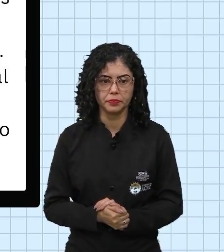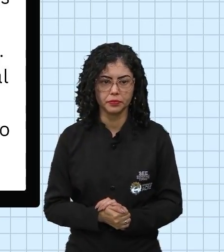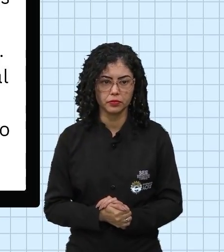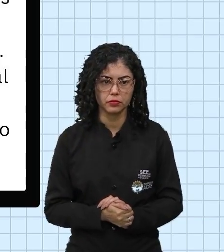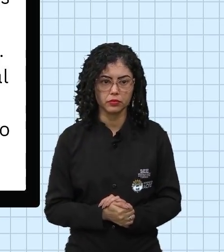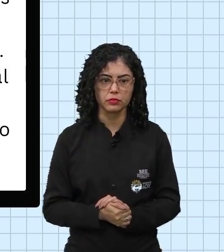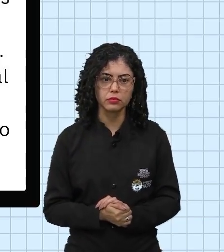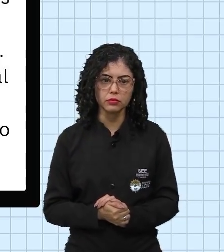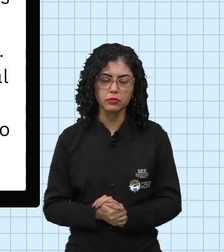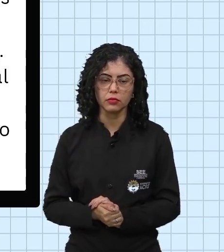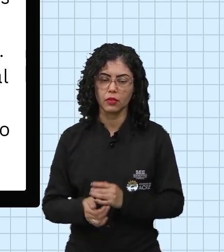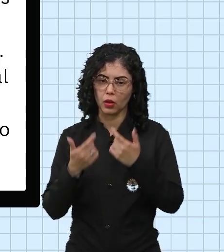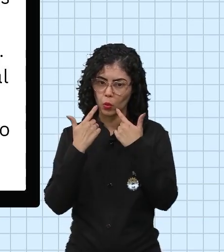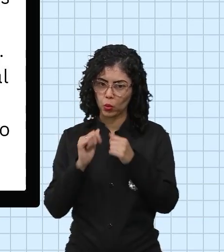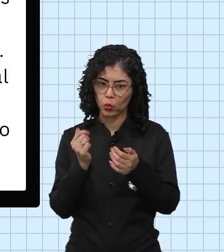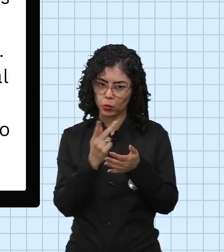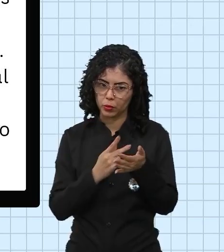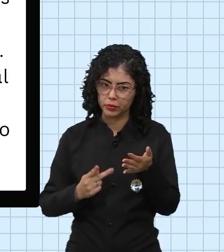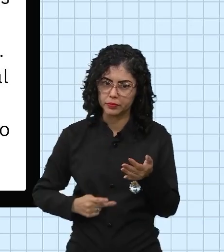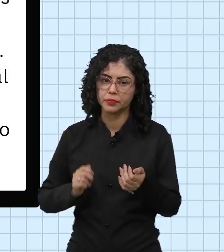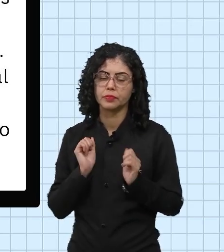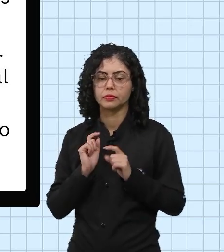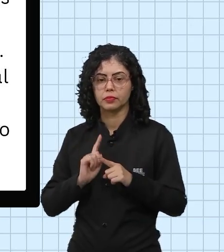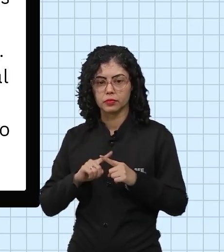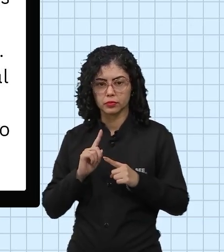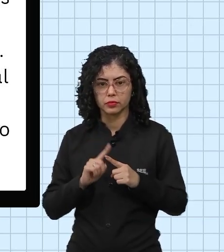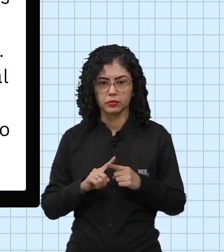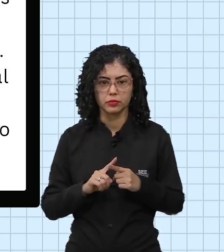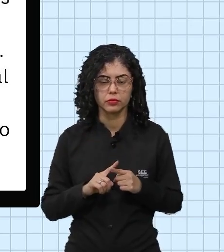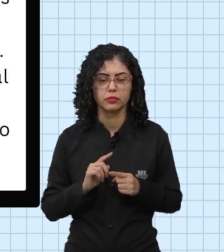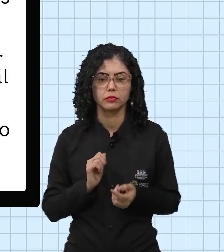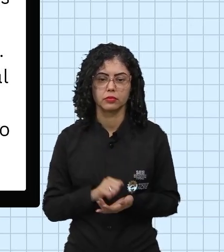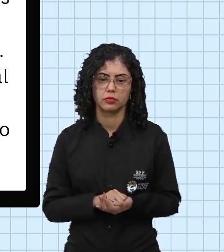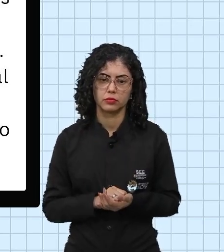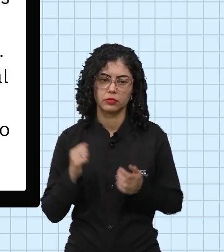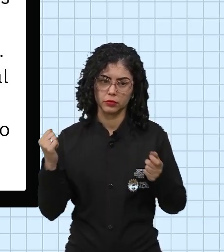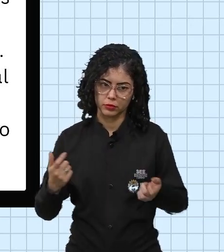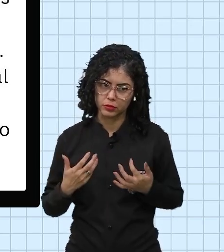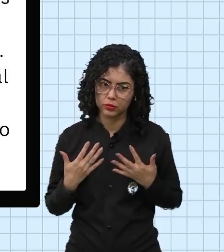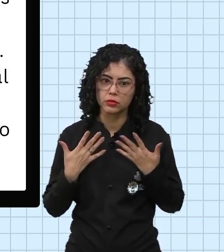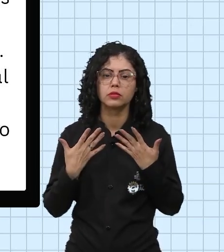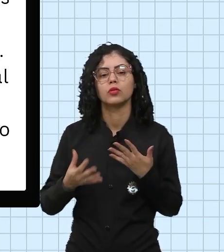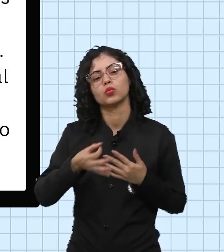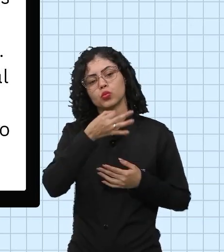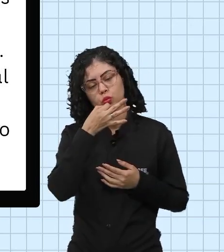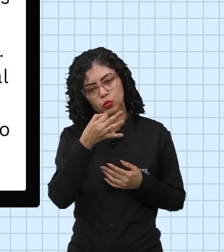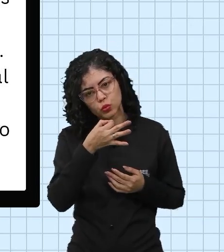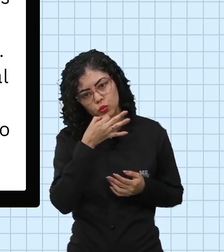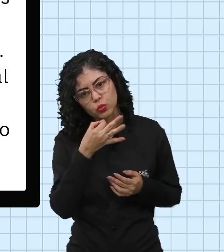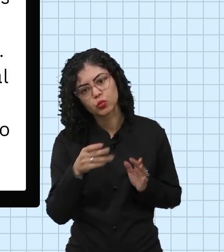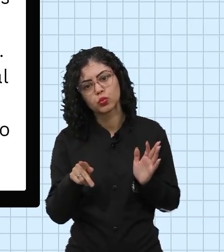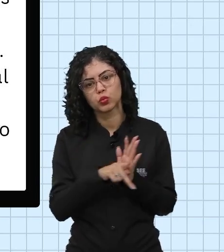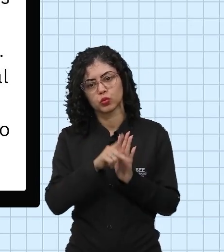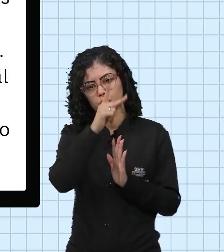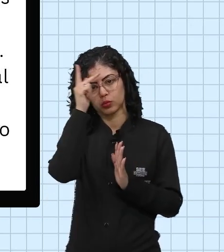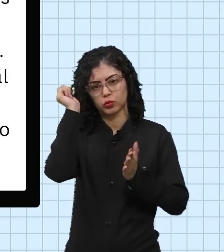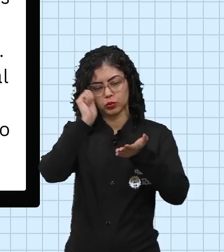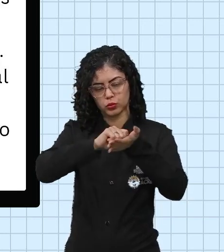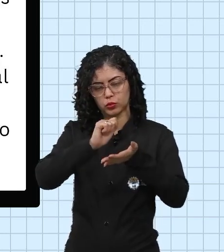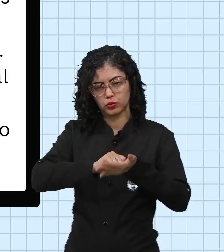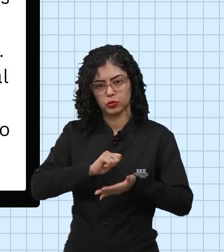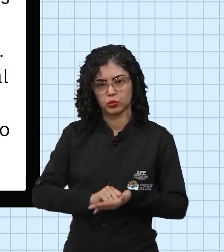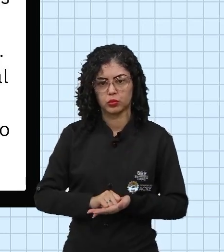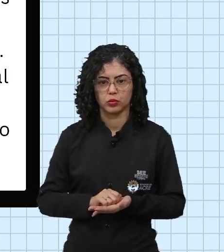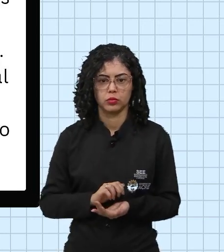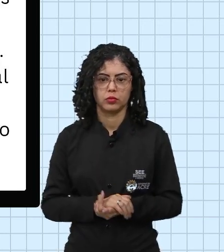E 4, a linguagem do poema é porque revela emoção ou opinião